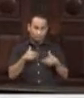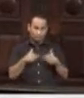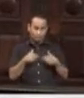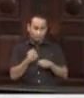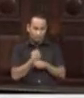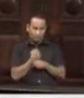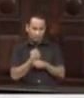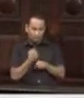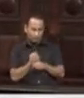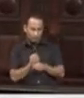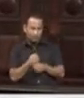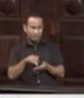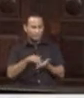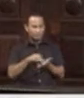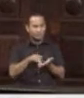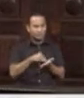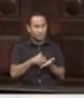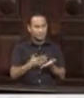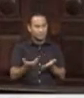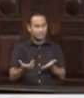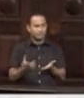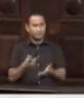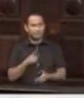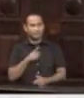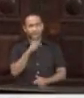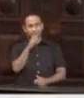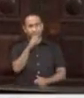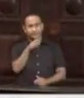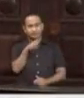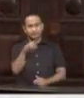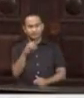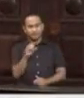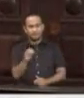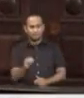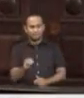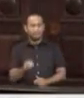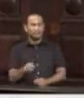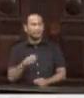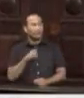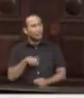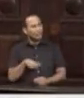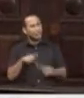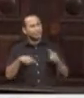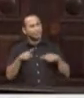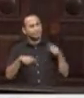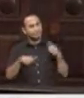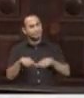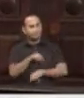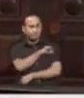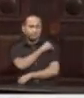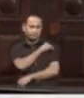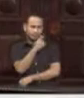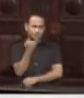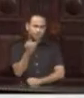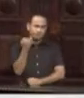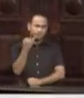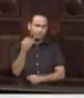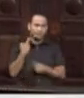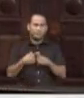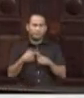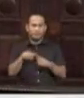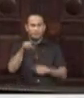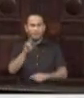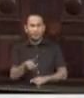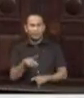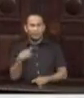o secretário era o governador Pezão. Esse é um debate fundamental no estado do Rio de Janeiro, porque, infelizmente, essa é a